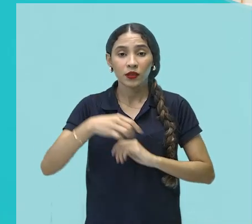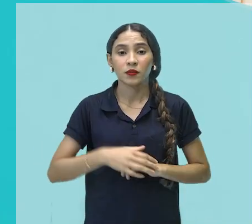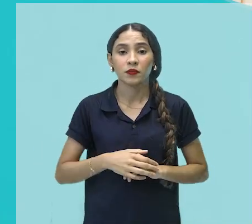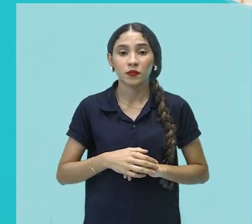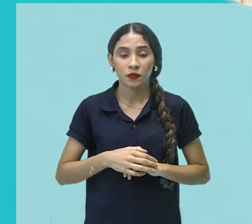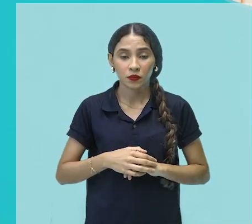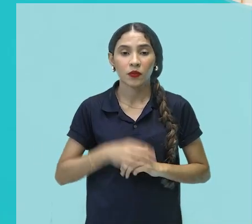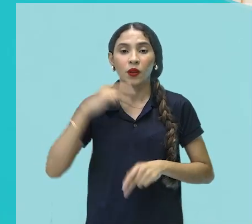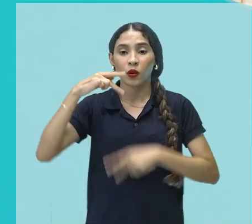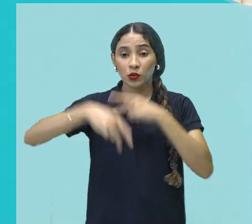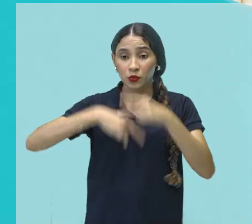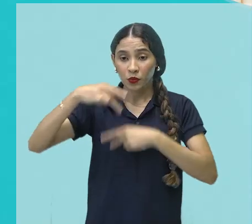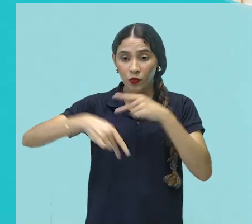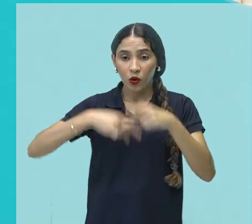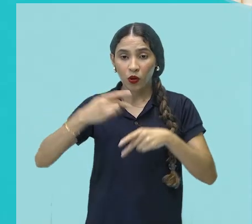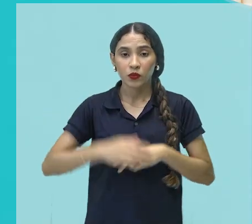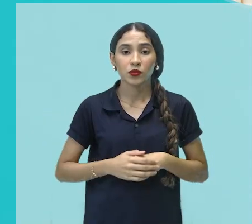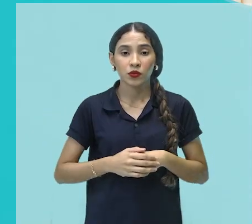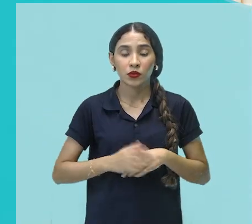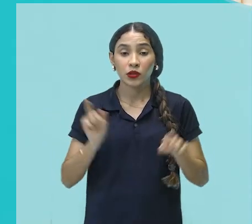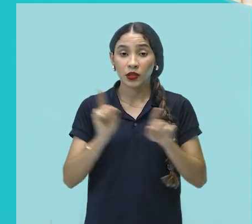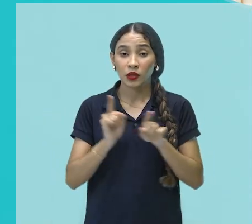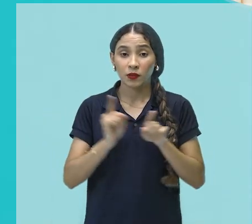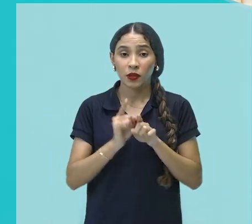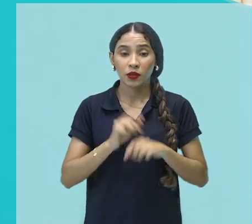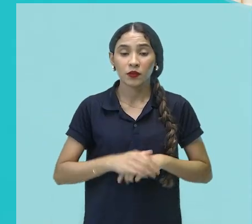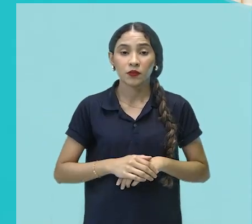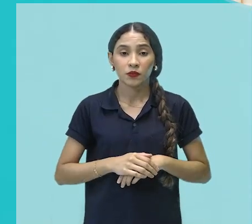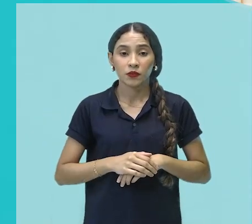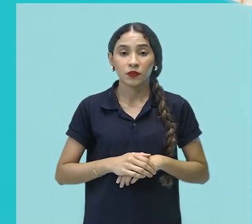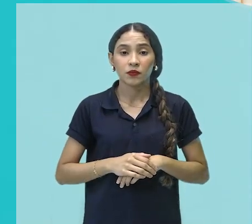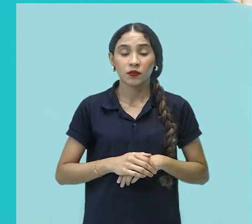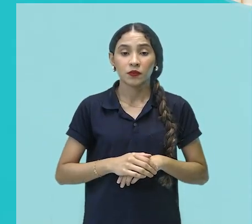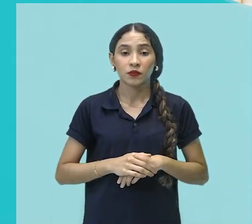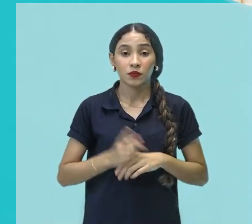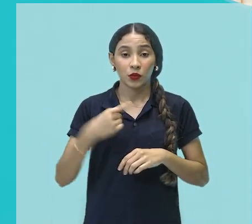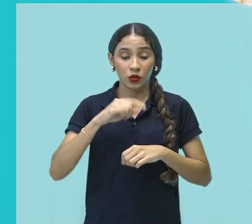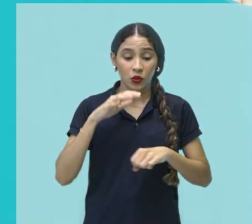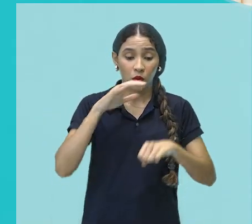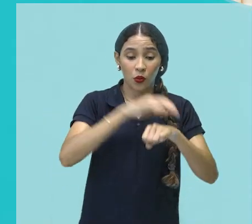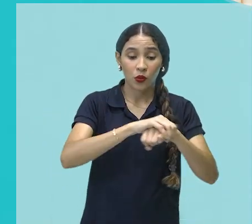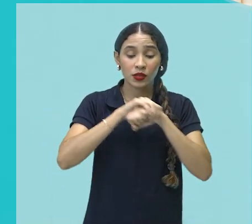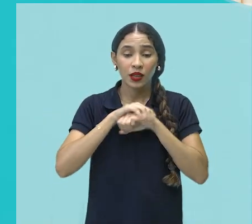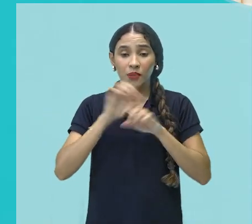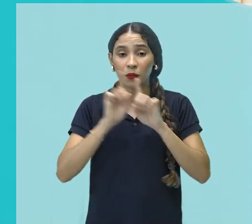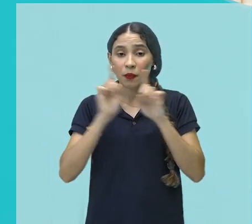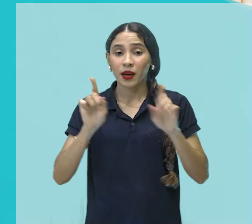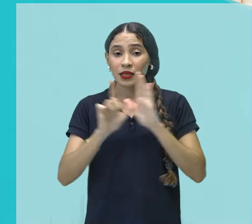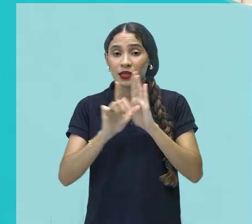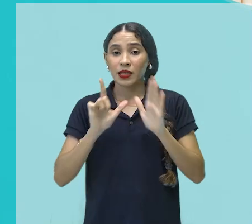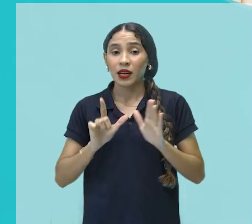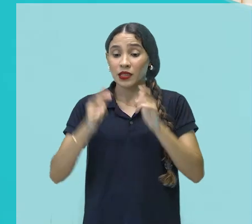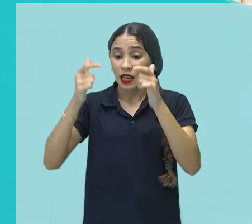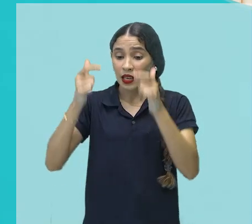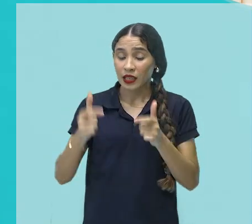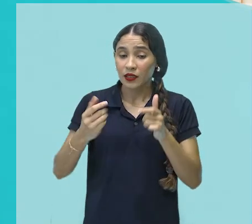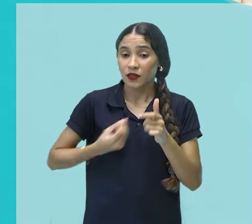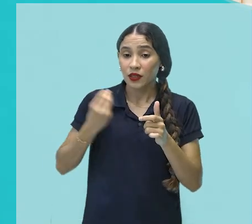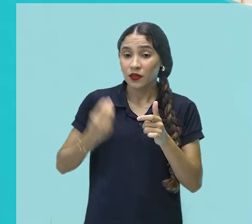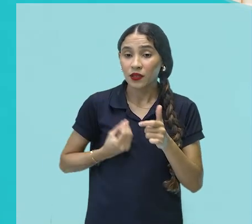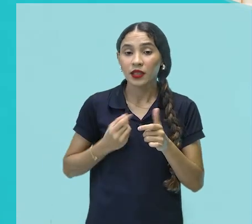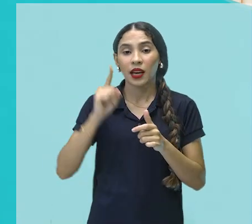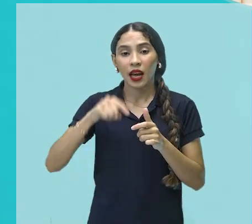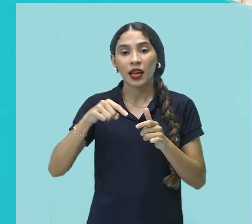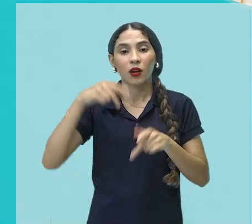né, aos povos originários, visto que fomos colonizados, mas antes quem habitava